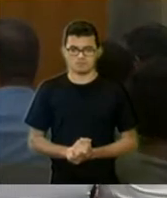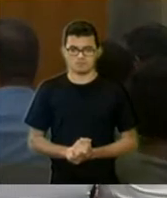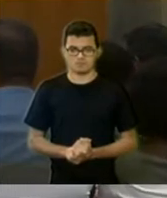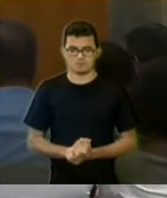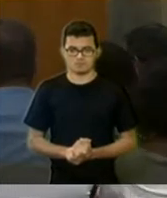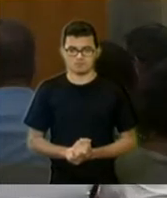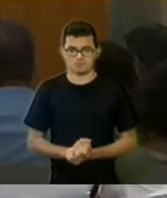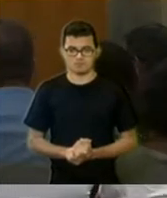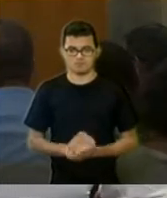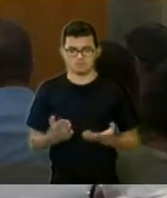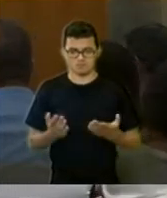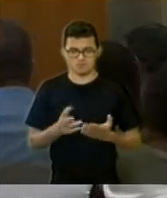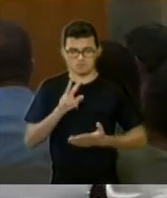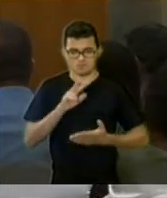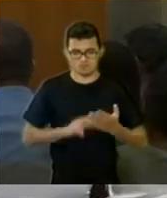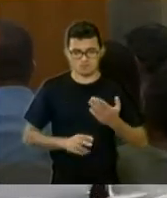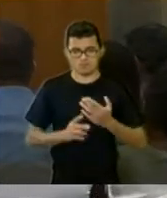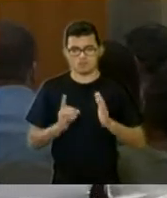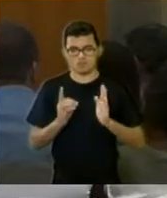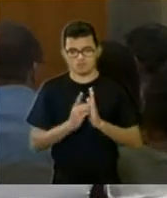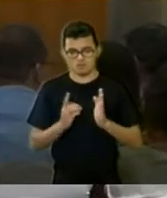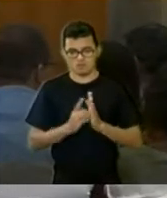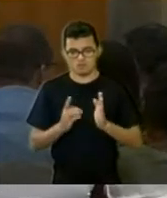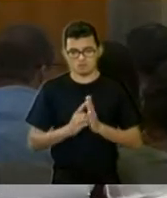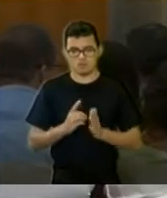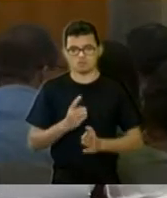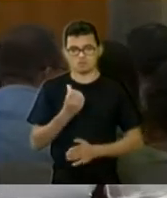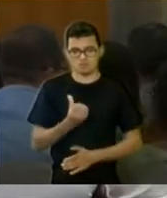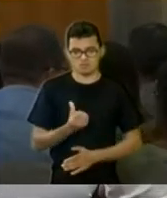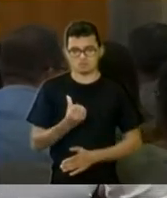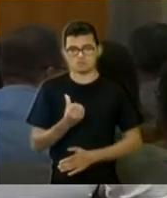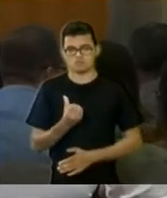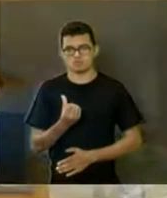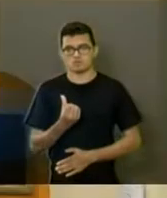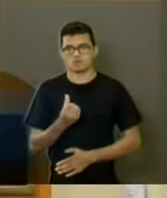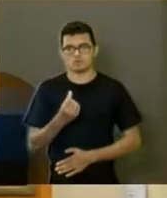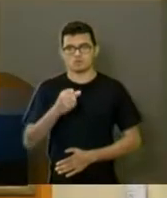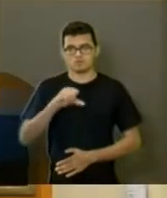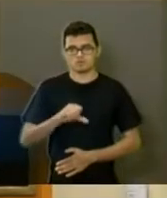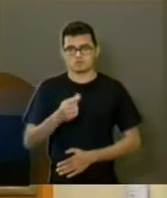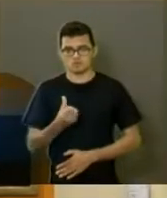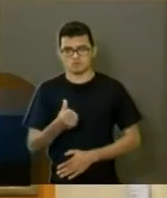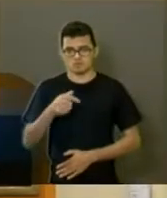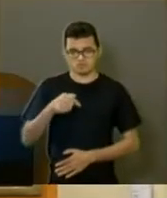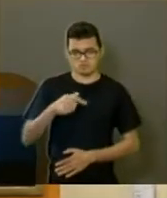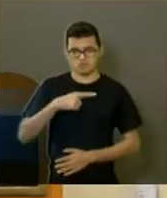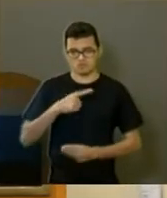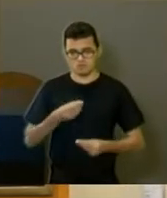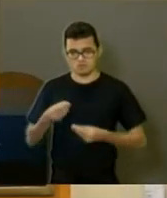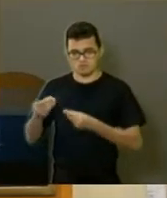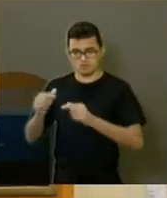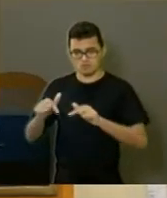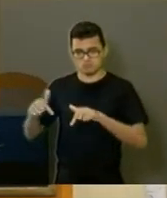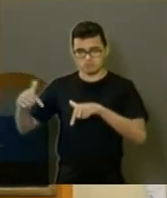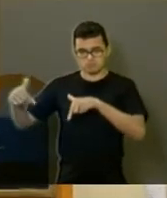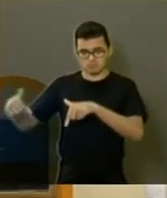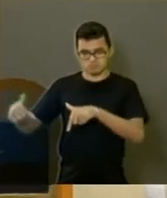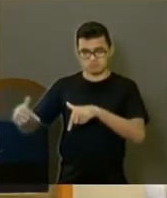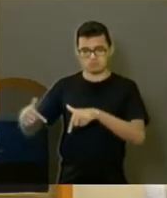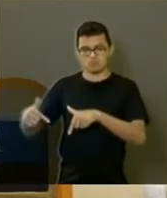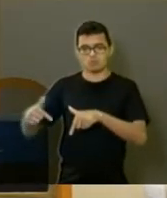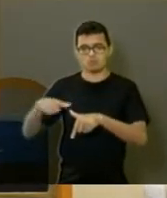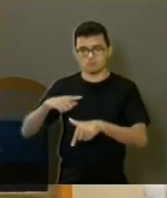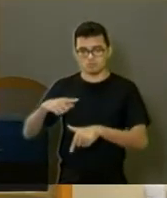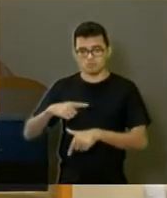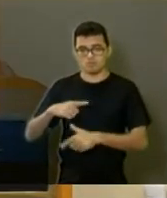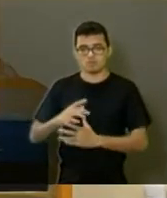Leitura do Decreto Legislativo número 967, que confere ao senhor Moacir de Freitas o diploma de honra ao mérito.